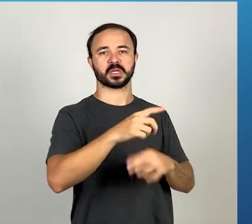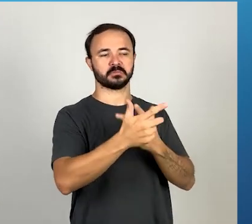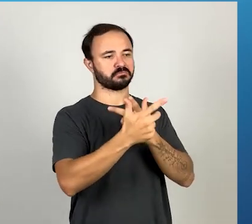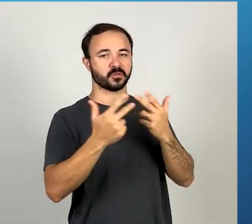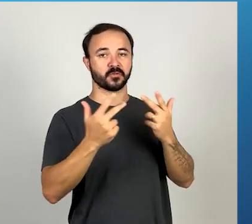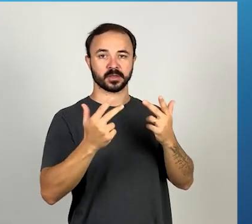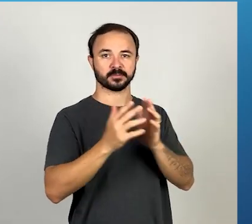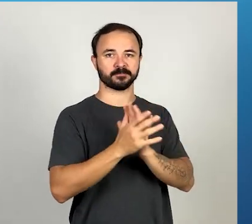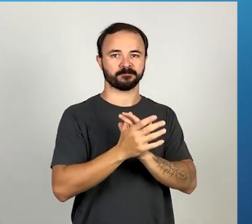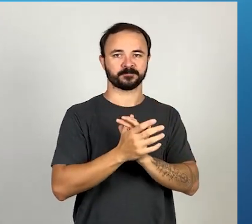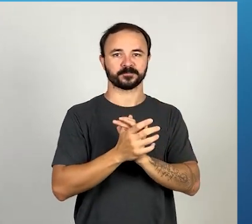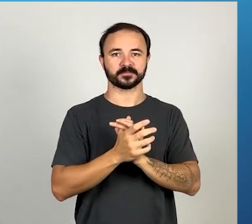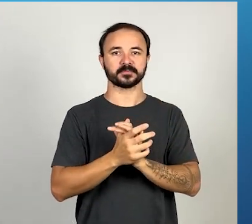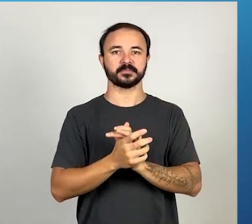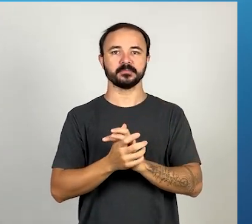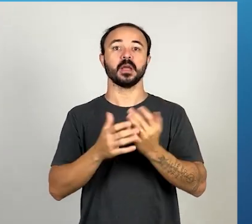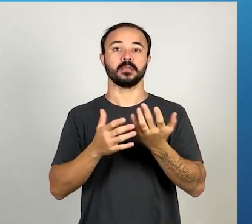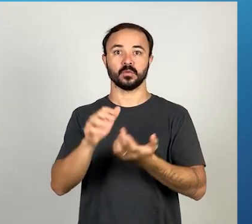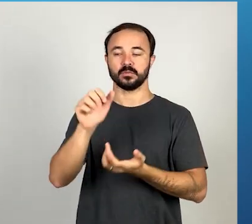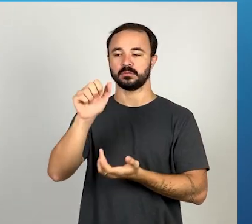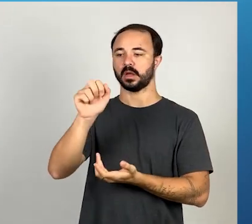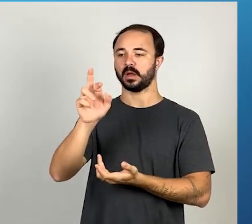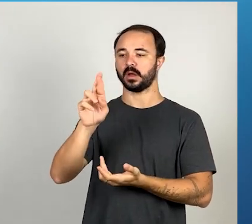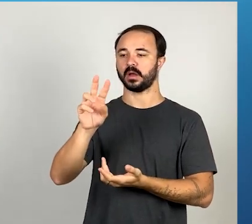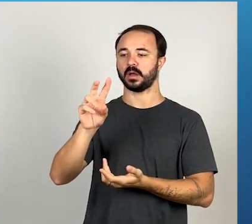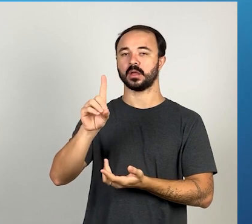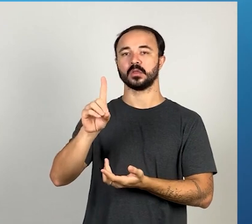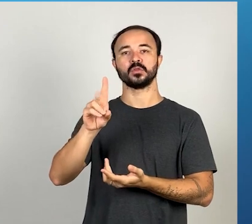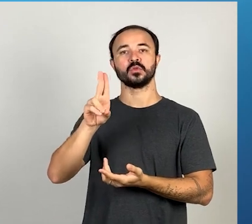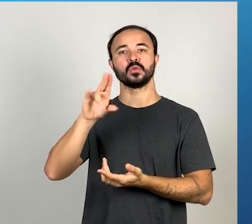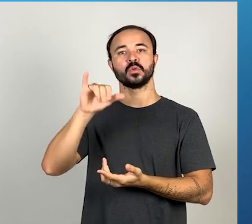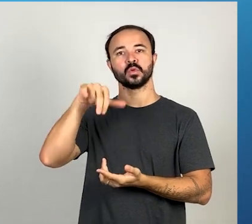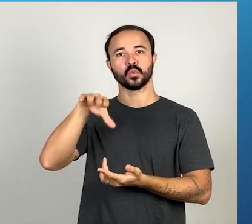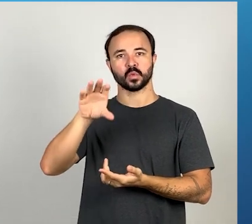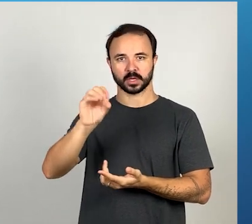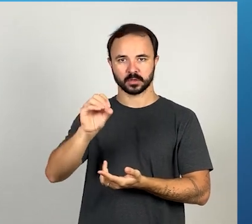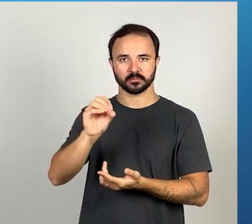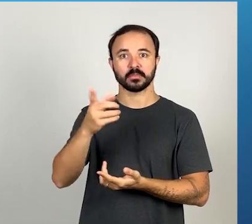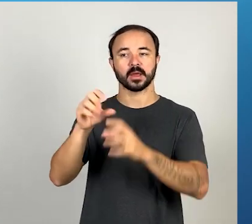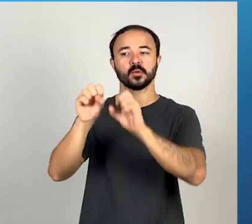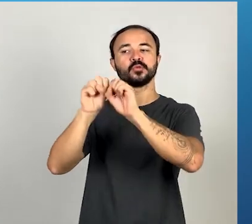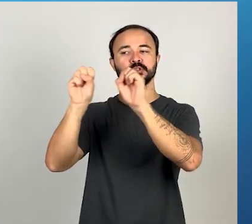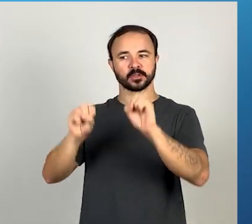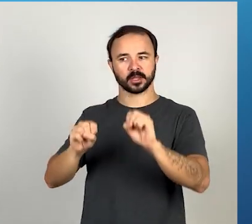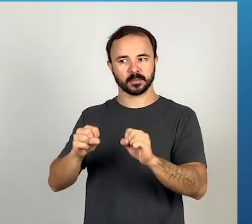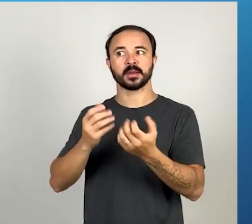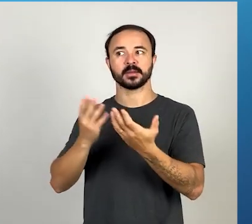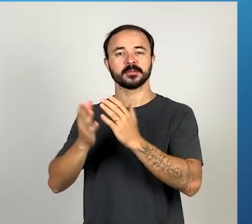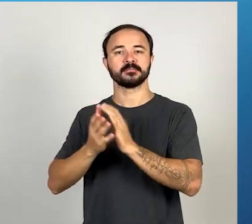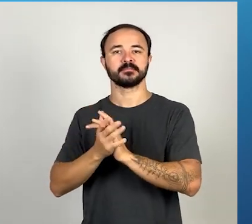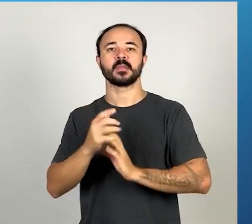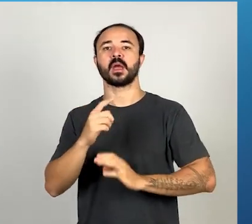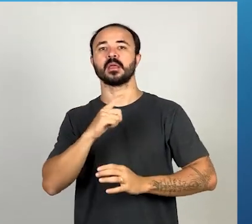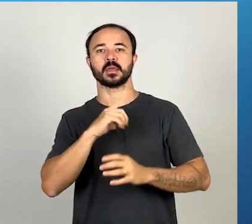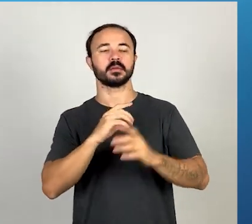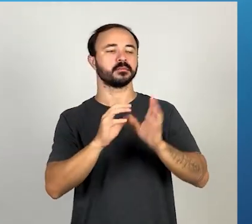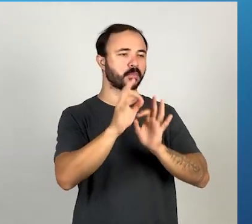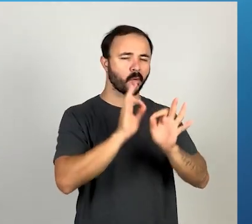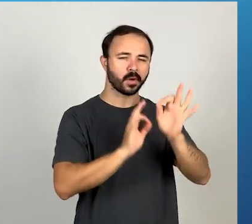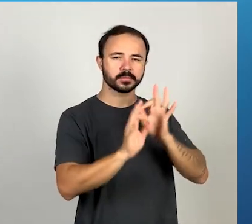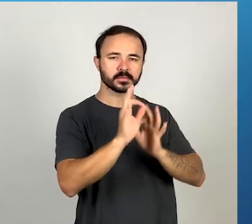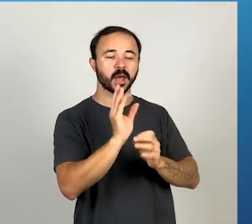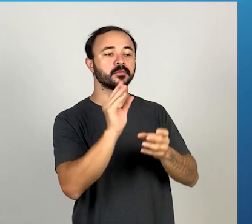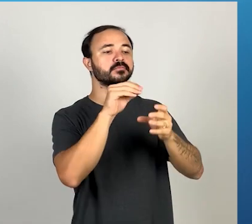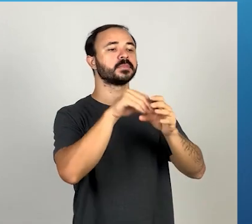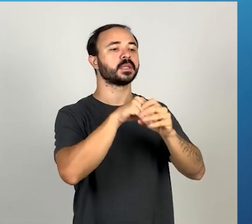é a segunda parte da imagem. O Arduino, então, em seu microcontrolador, vai ter as suas partes divididas em memória e a